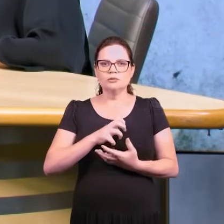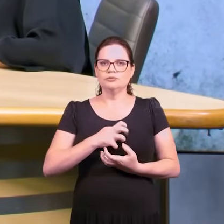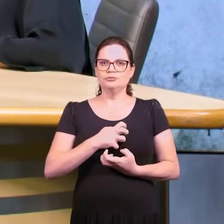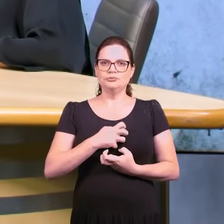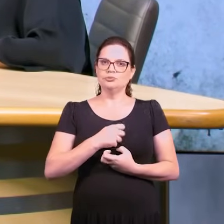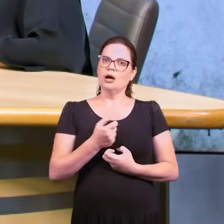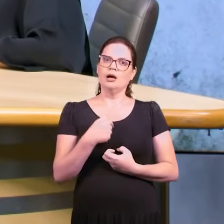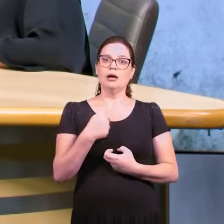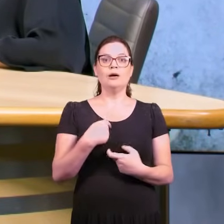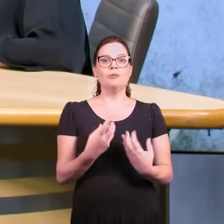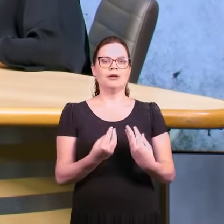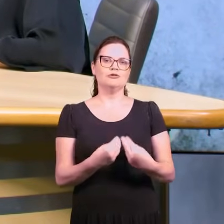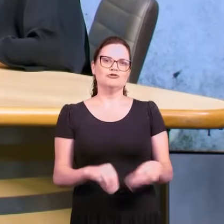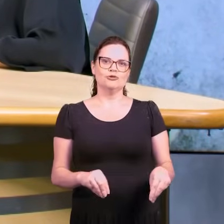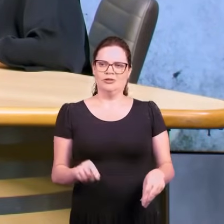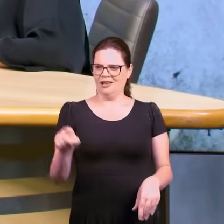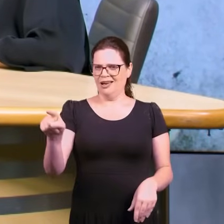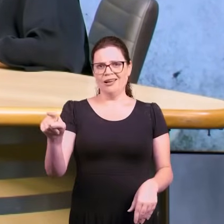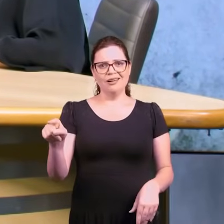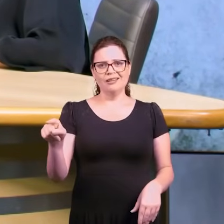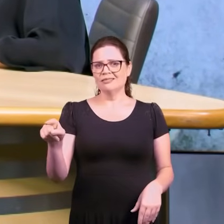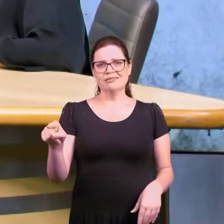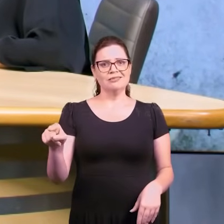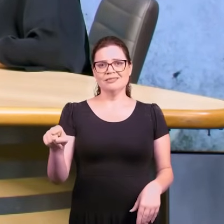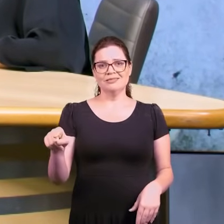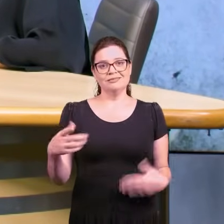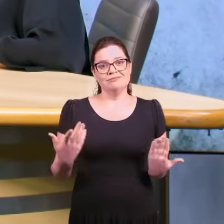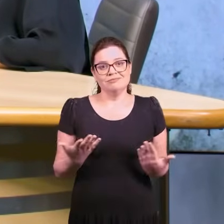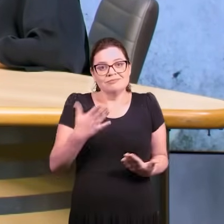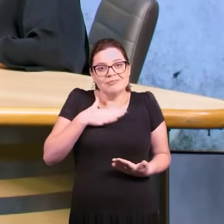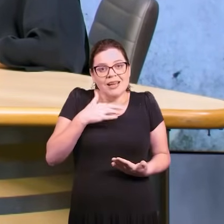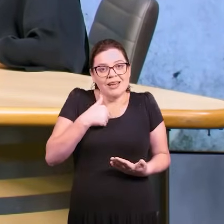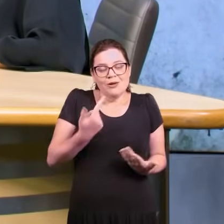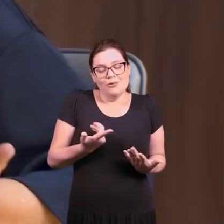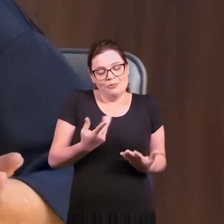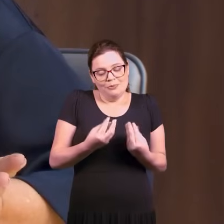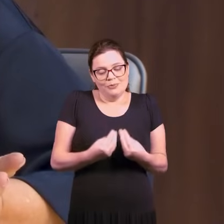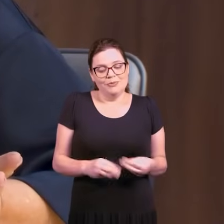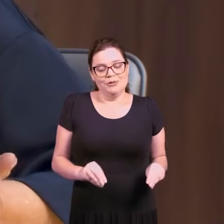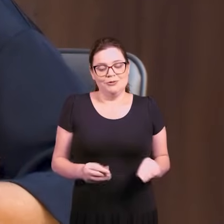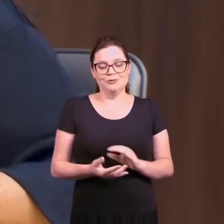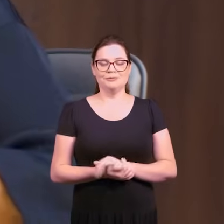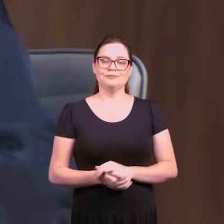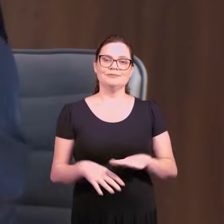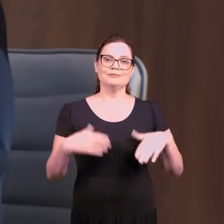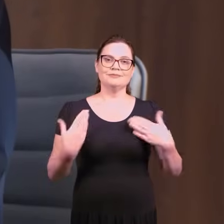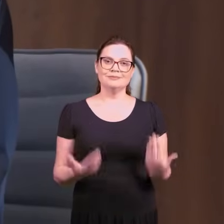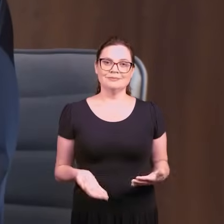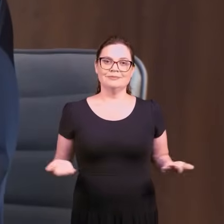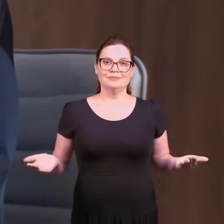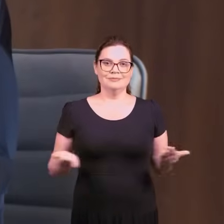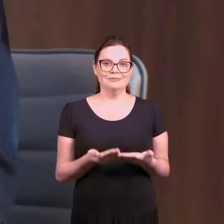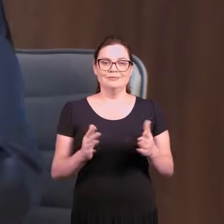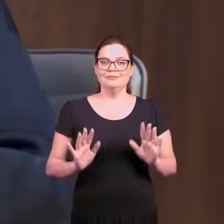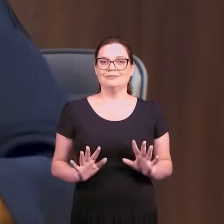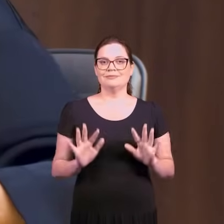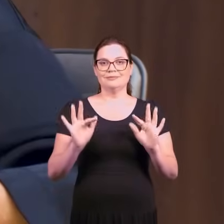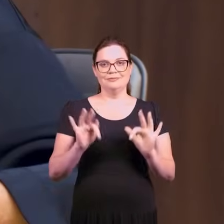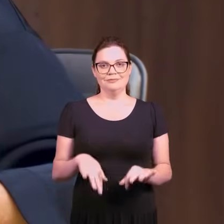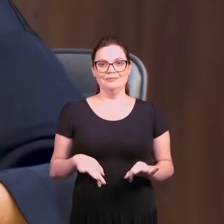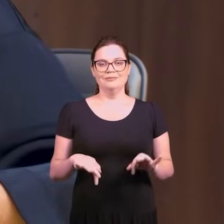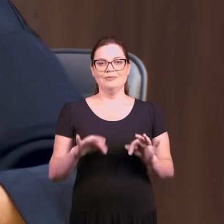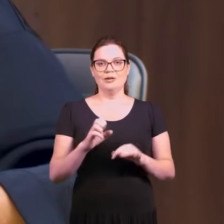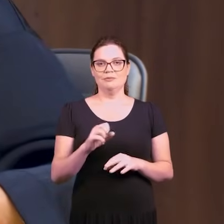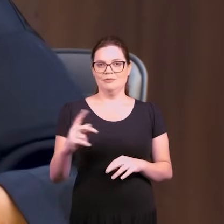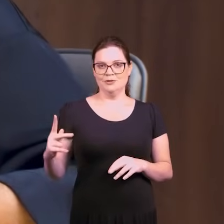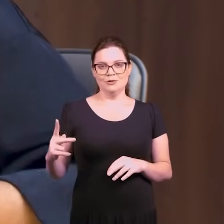mágoa e guarda é quem sofre os efeitos na sua vida, né? Bom, estamos chegando a